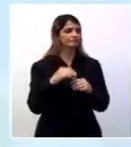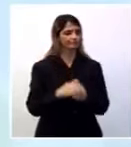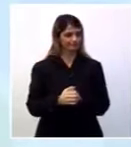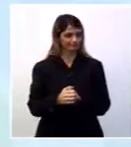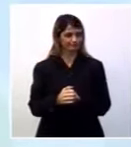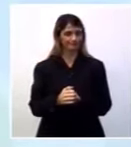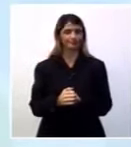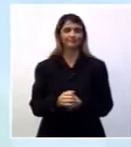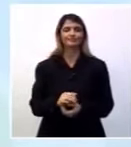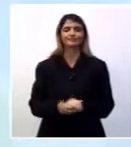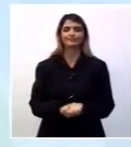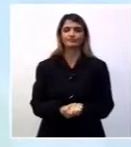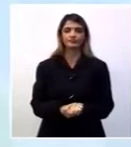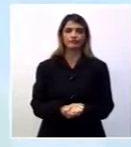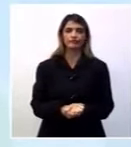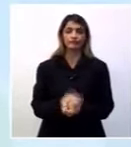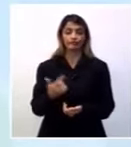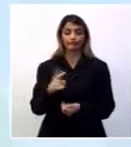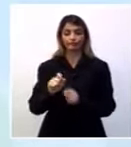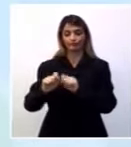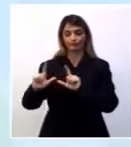Ok? Próximo slide, por favor.